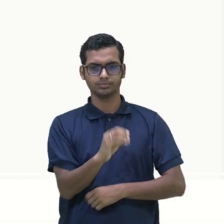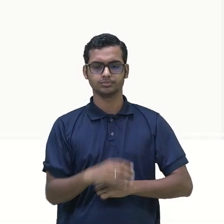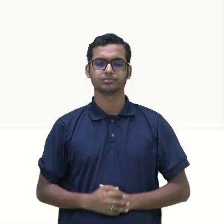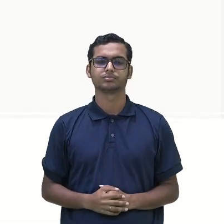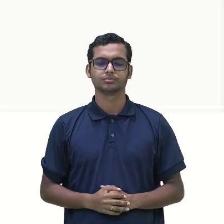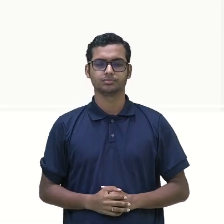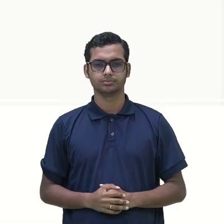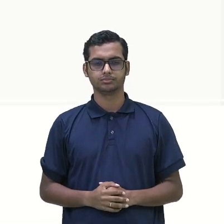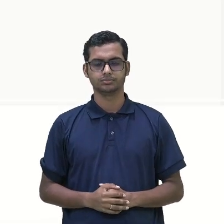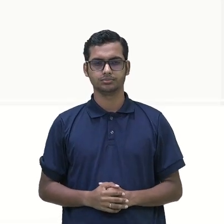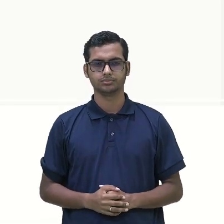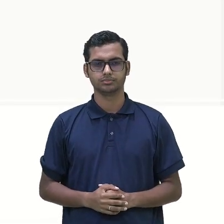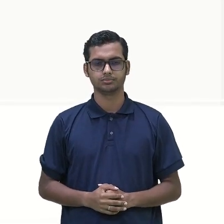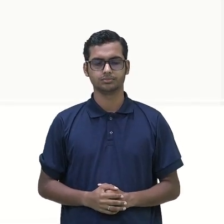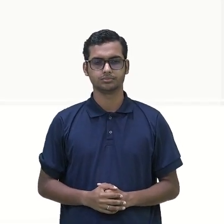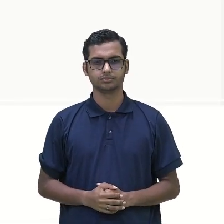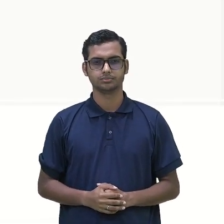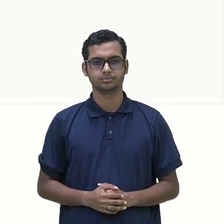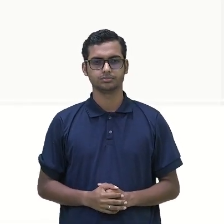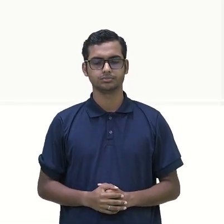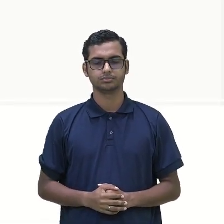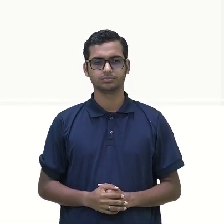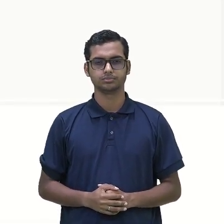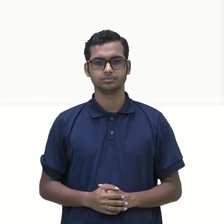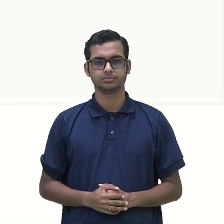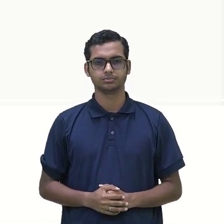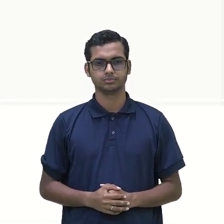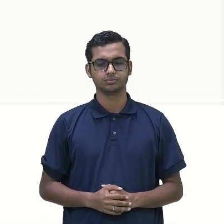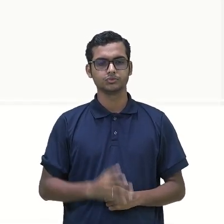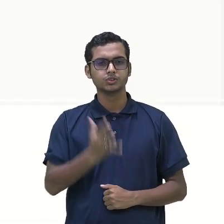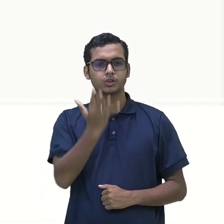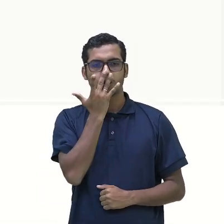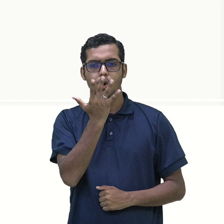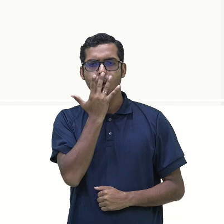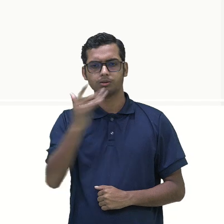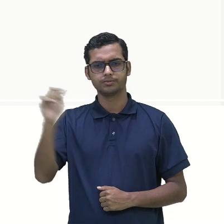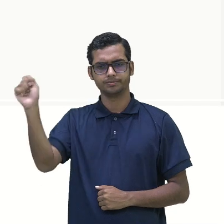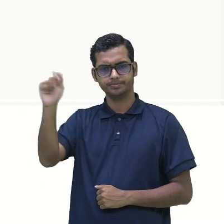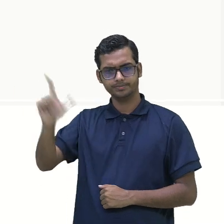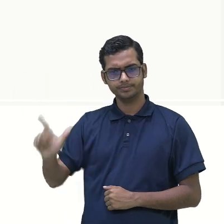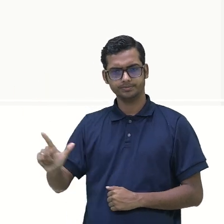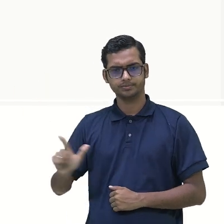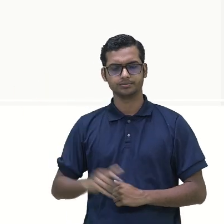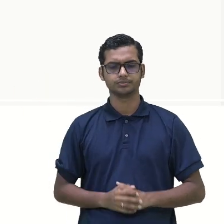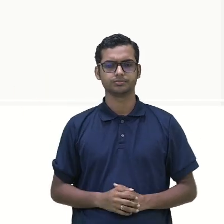na letra A cor azul